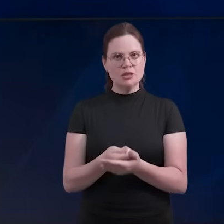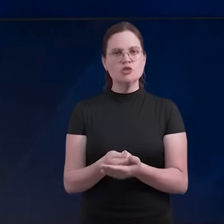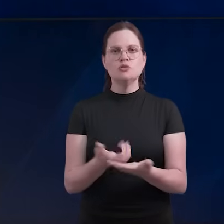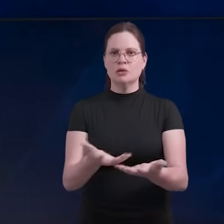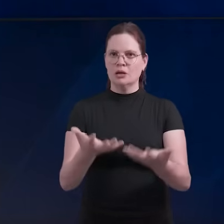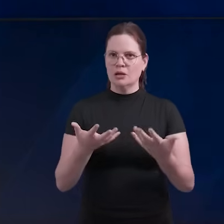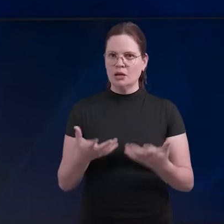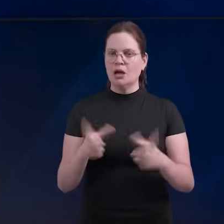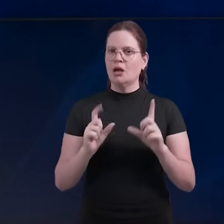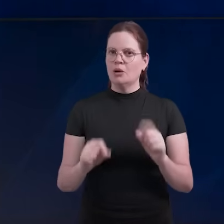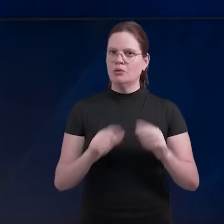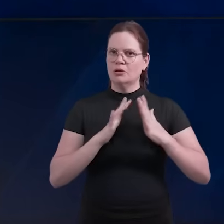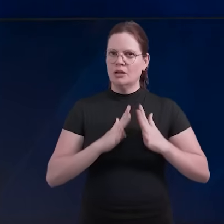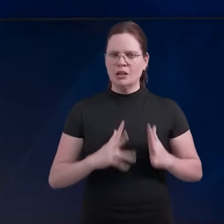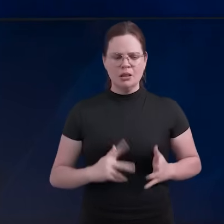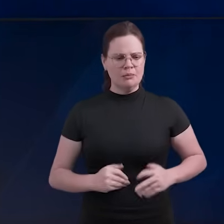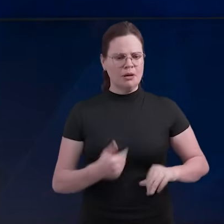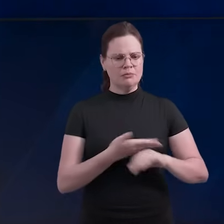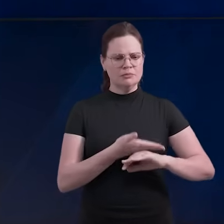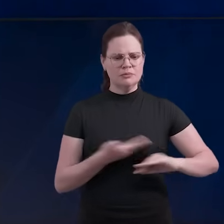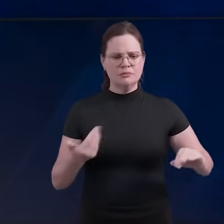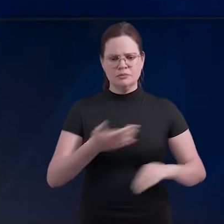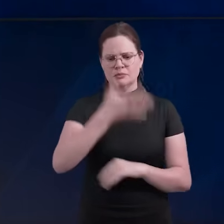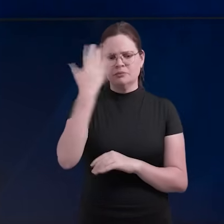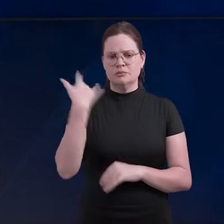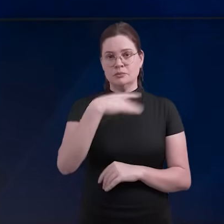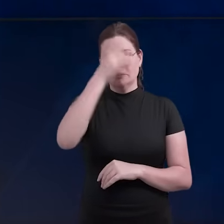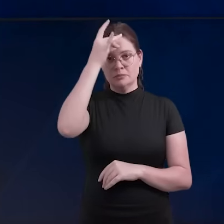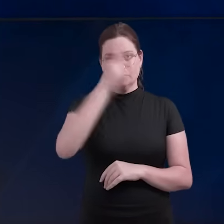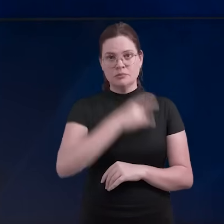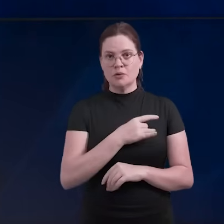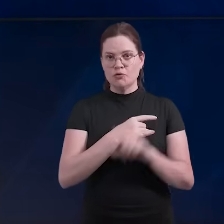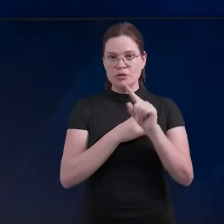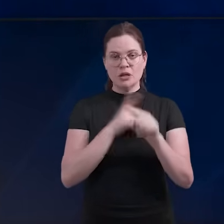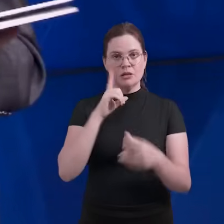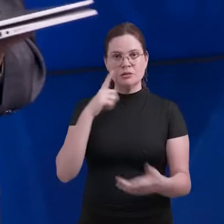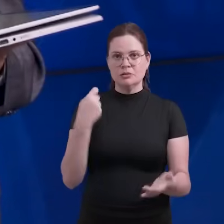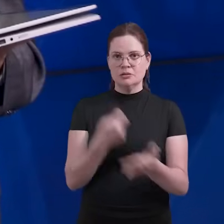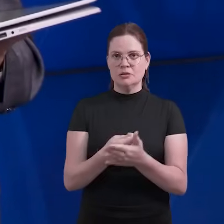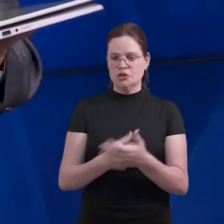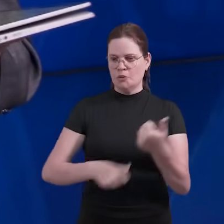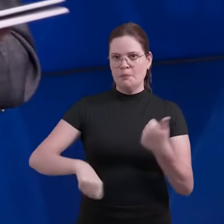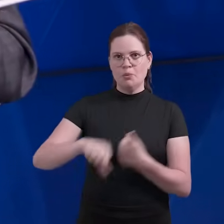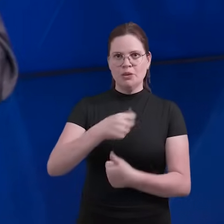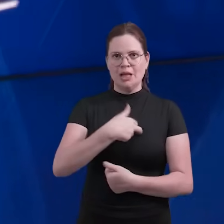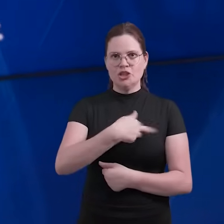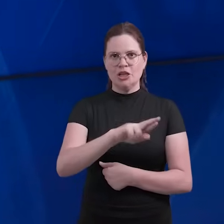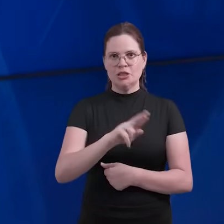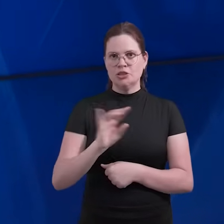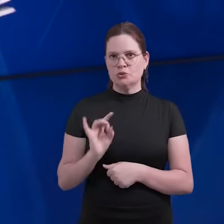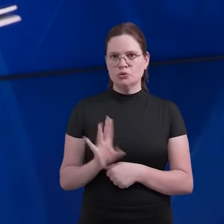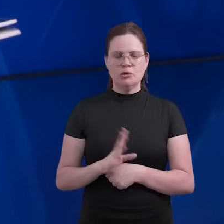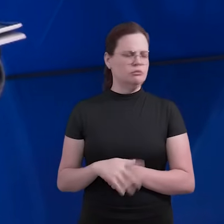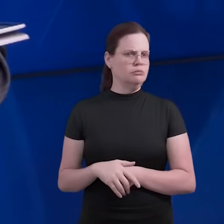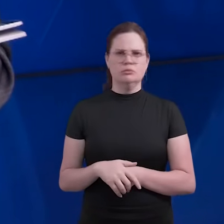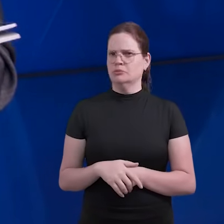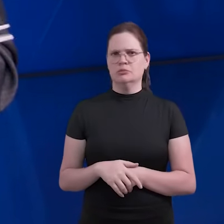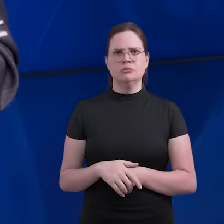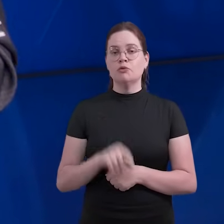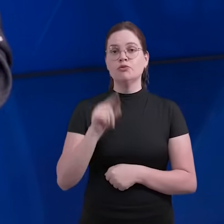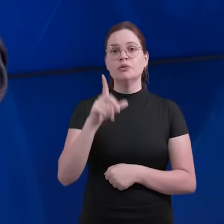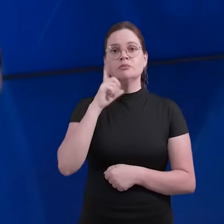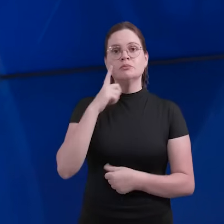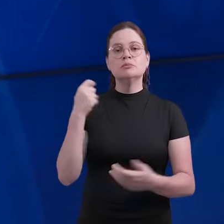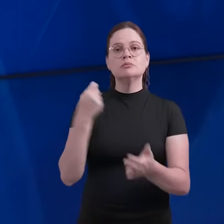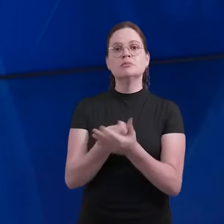escolha, portanto, de ser santificado pelo Espírito Santo, você não fez uma escolha de mudança de religião, não.